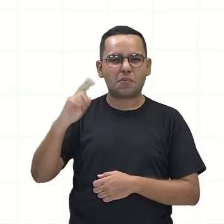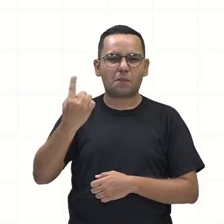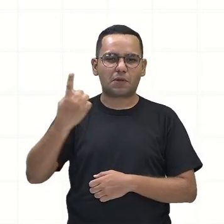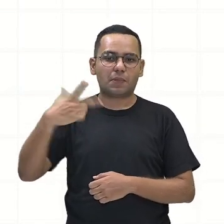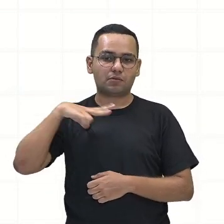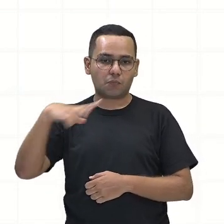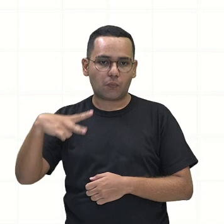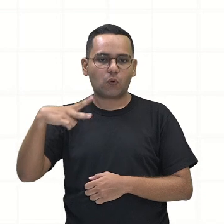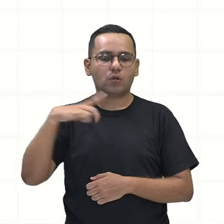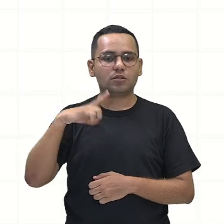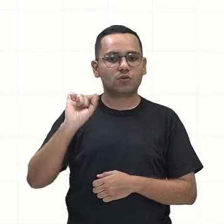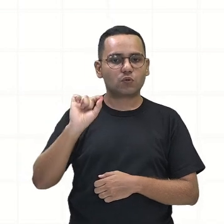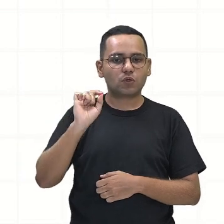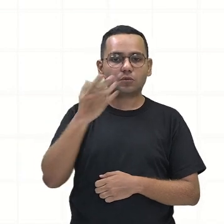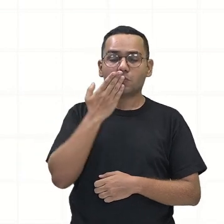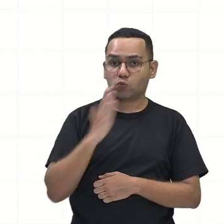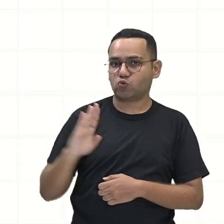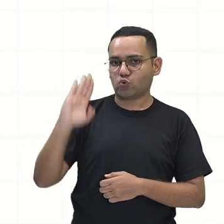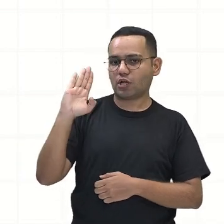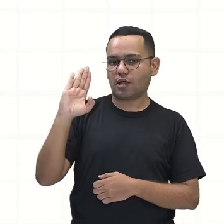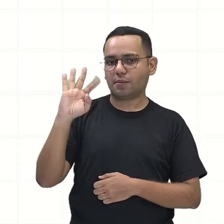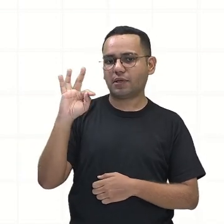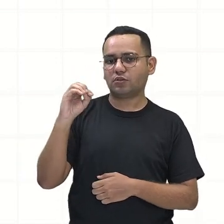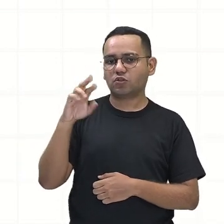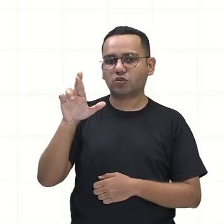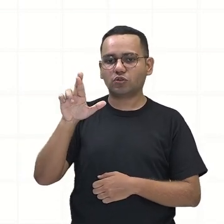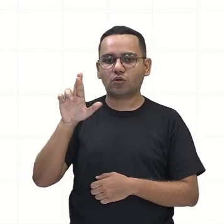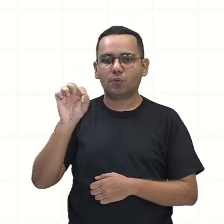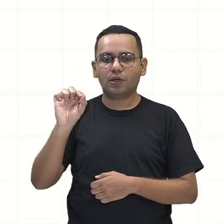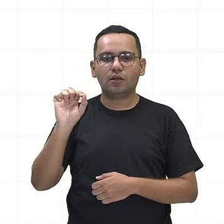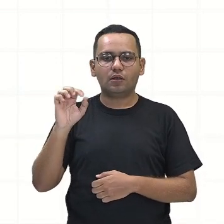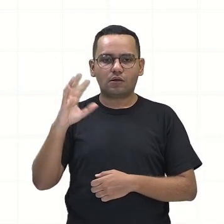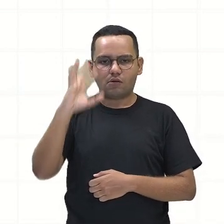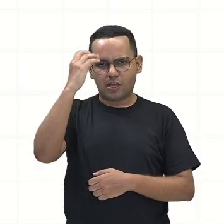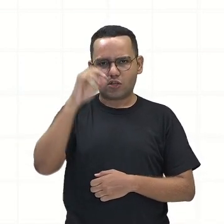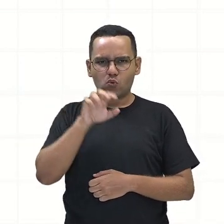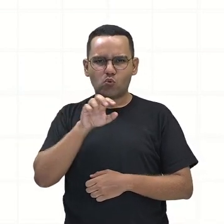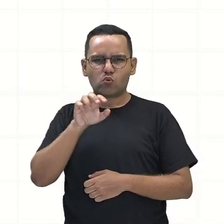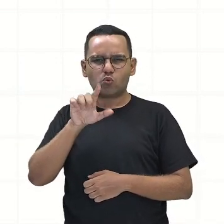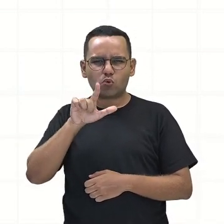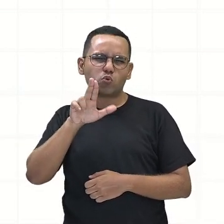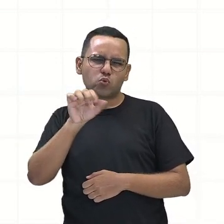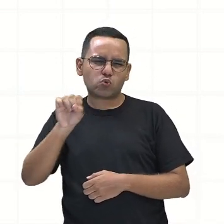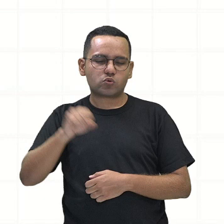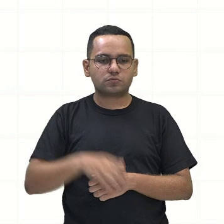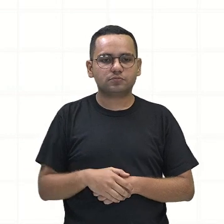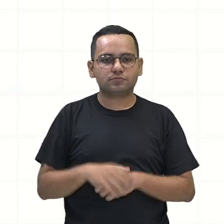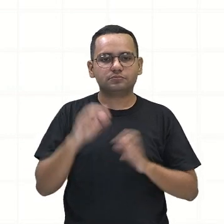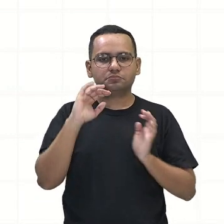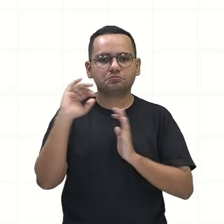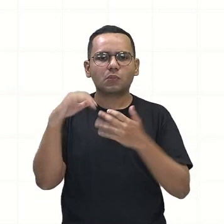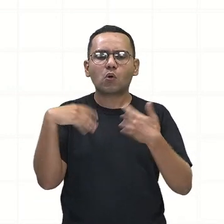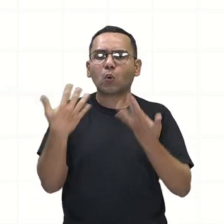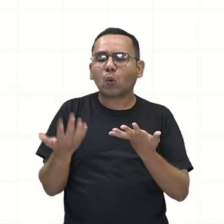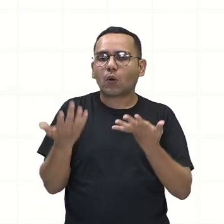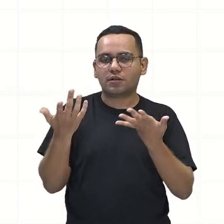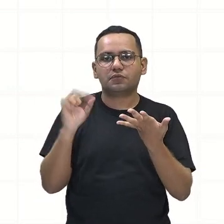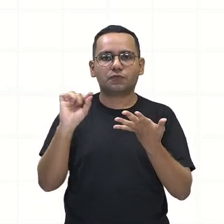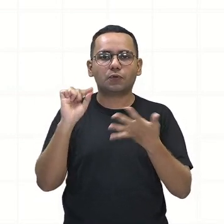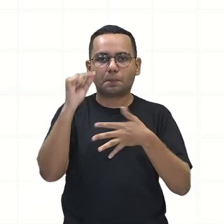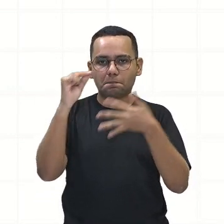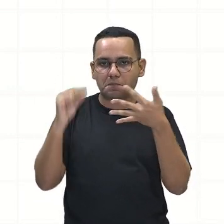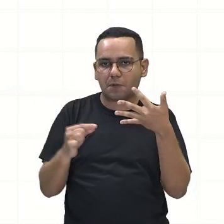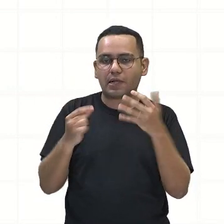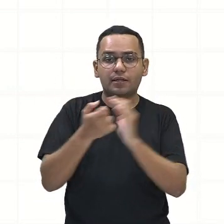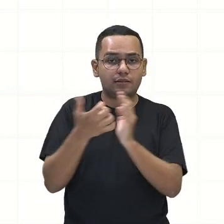pelo juramento de Tomar com relação ao Reino Luso. Entre eles, quais foram as medidas que eles tiveram que tomar? A